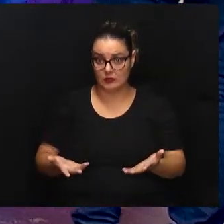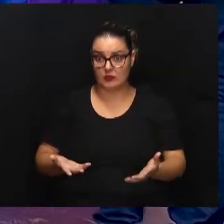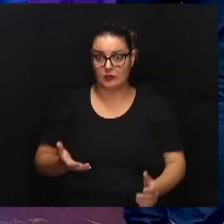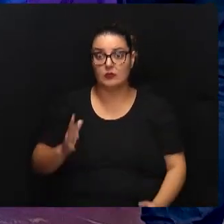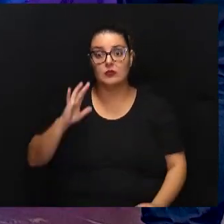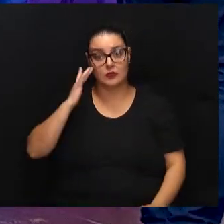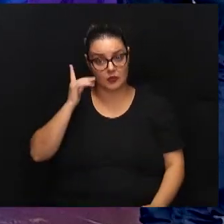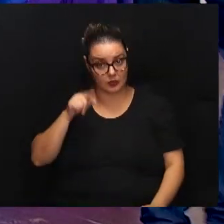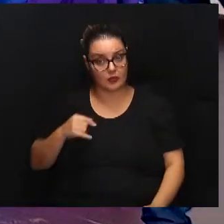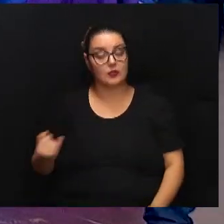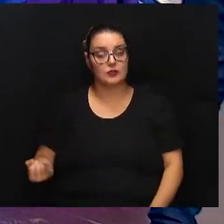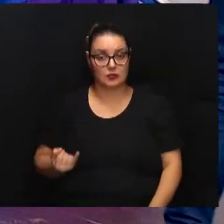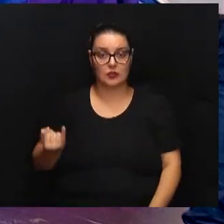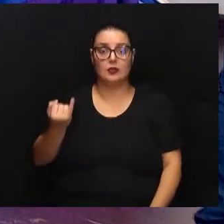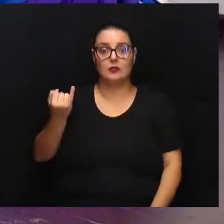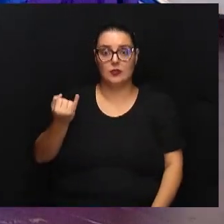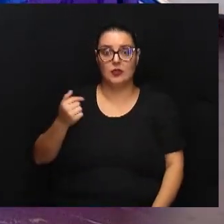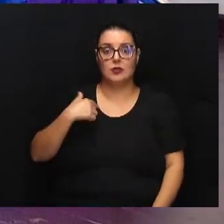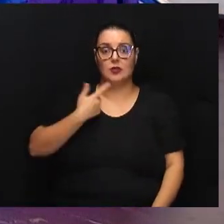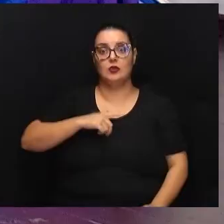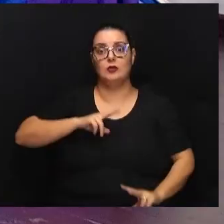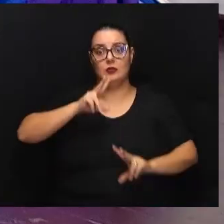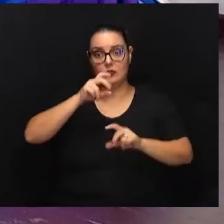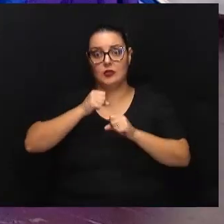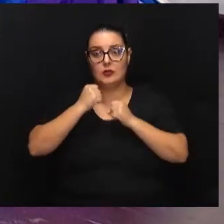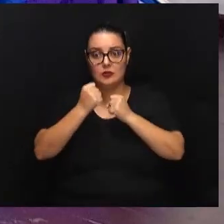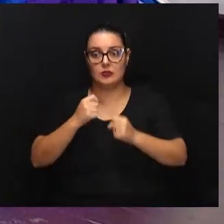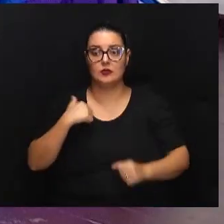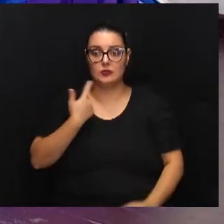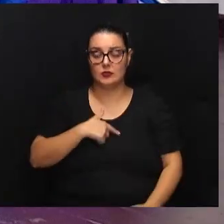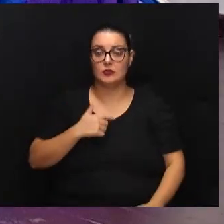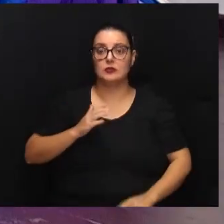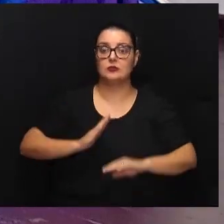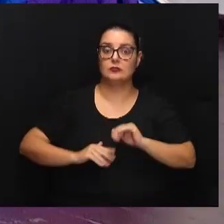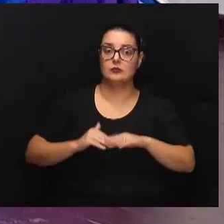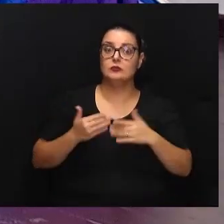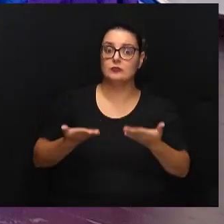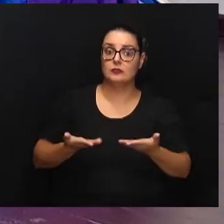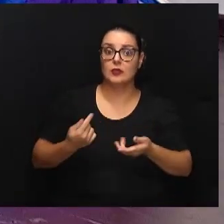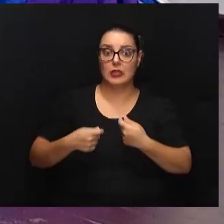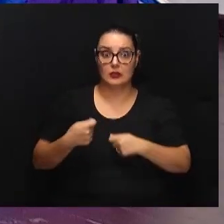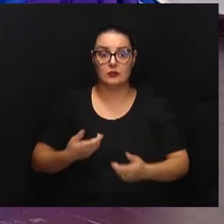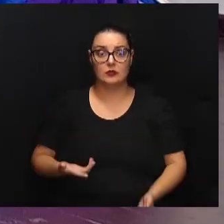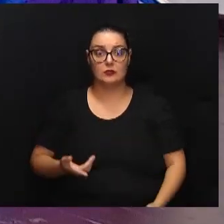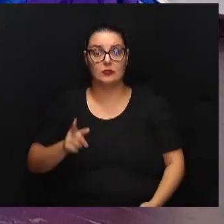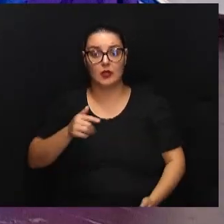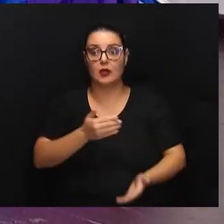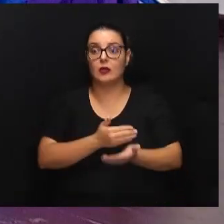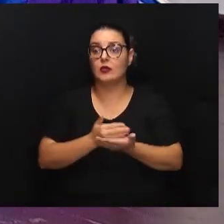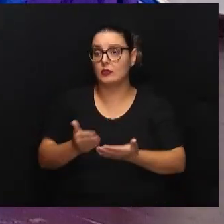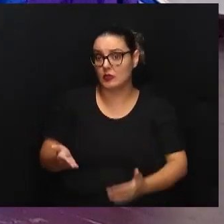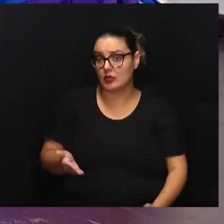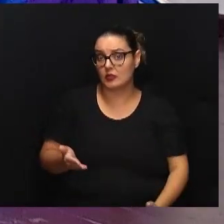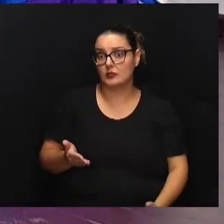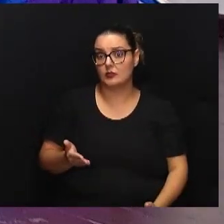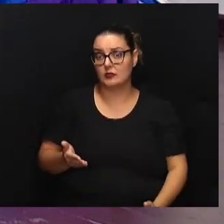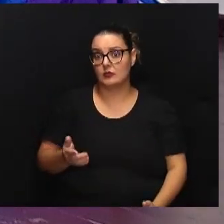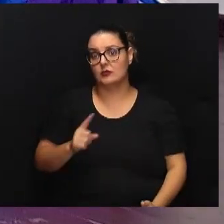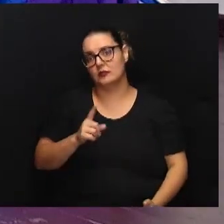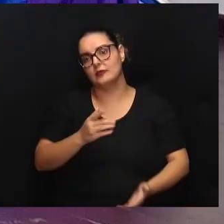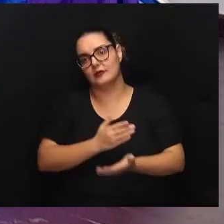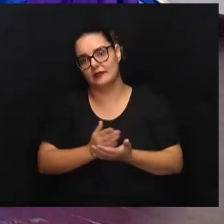força aí nas nossas mãos, mas também é um começo, né? Na verdade, não um começo, né? É uma continuidade, né? Mas é um